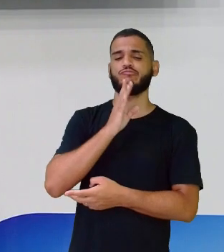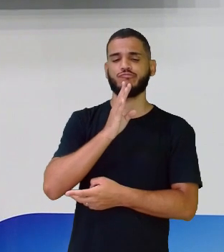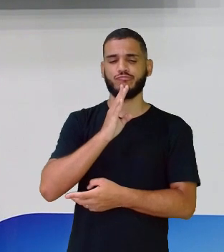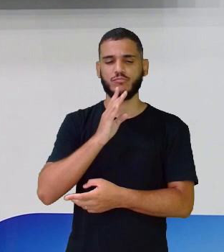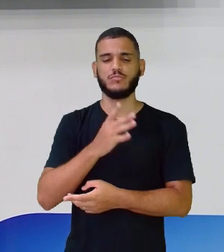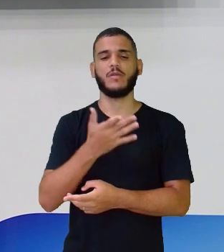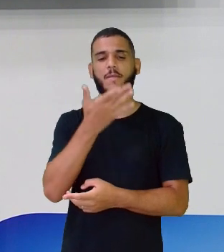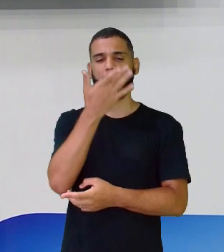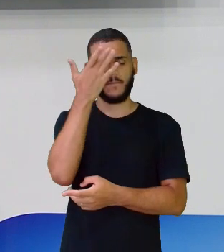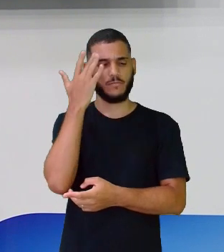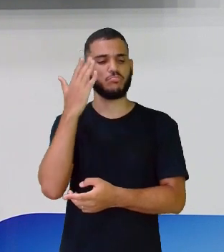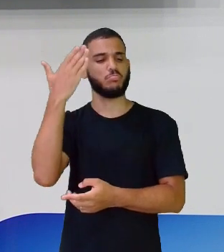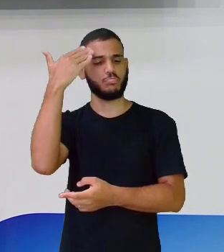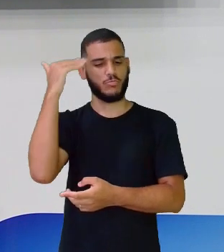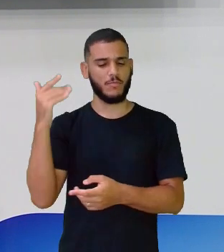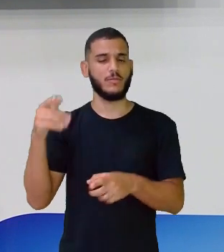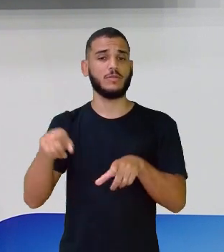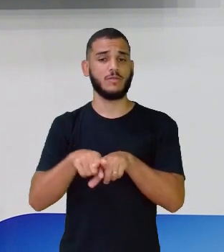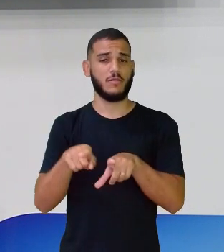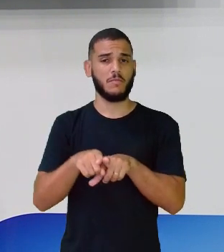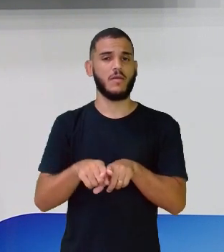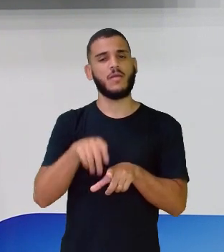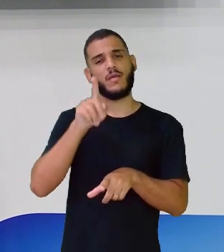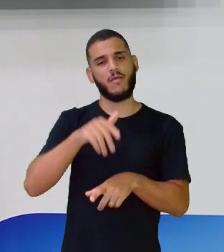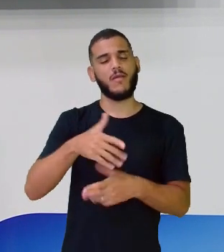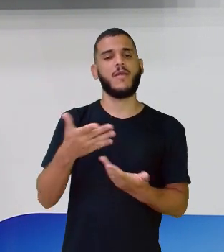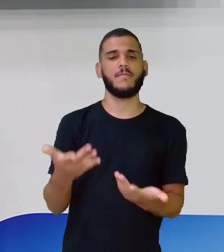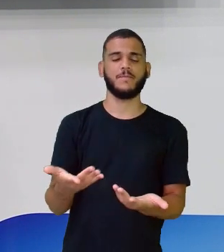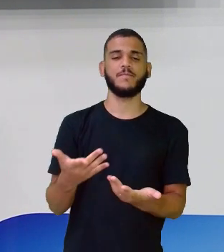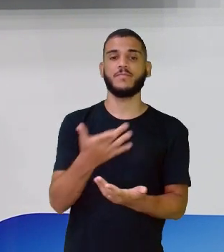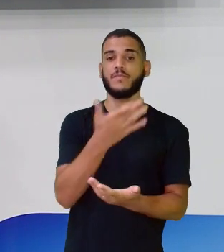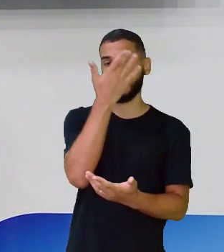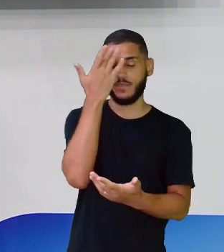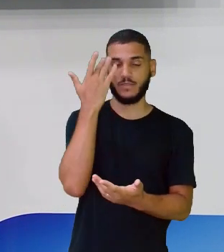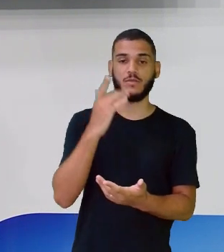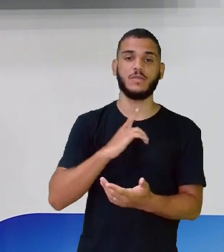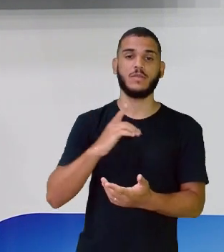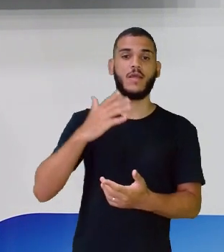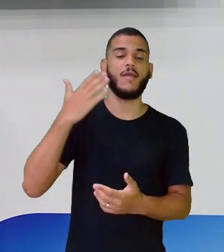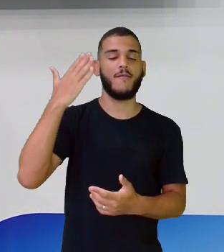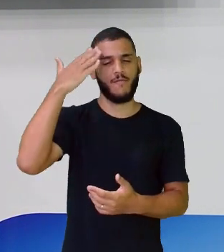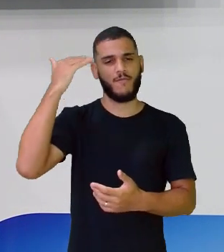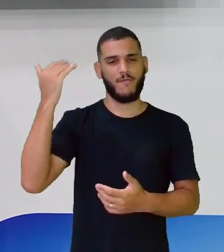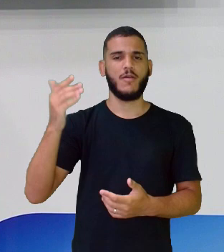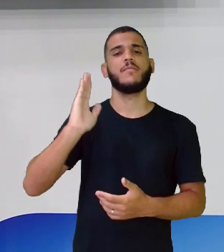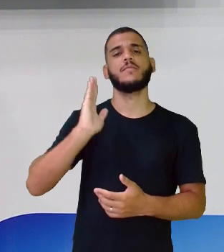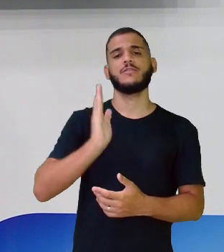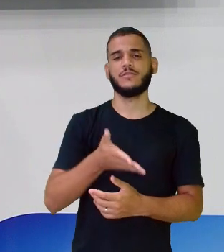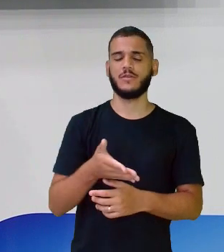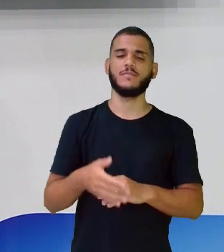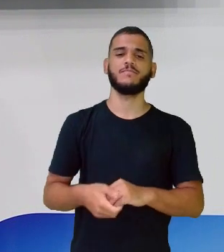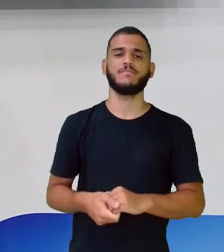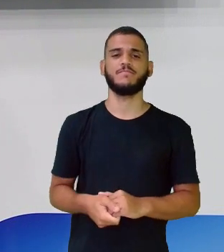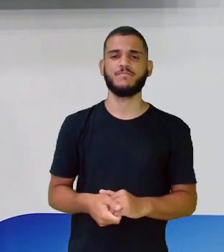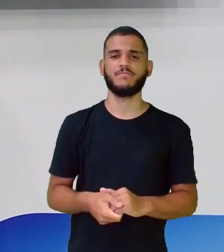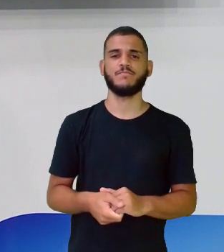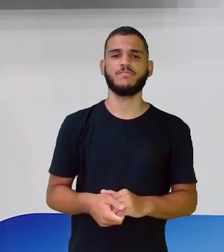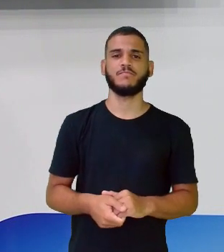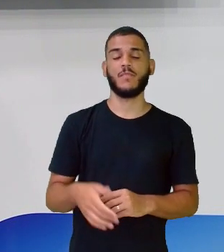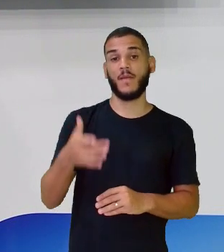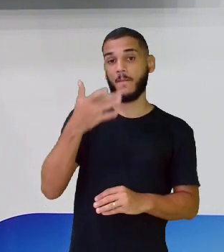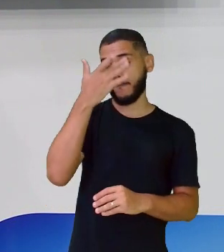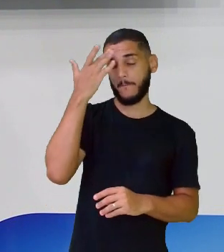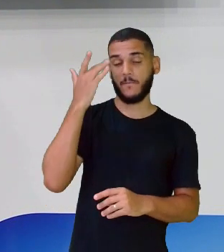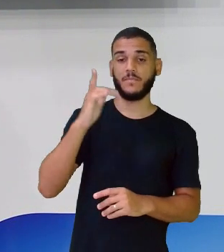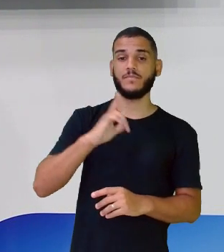muito conhecido. Ou seja, pessoas que têm fama, pessoas famosas, pessoas que têm um